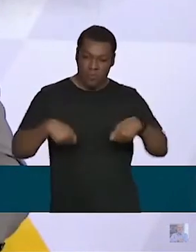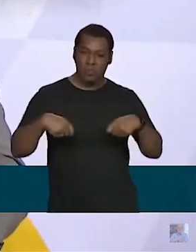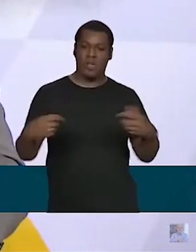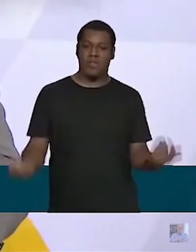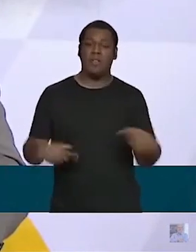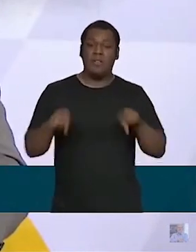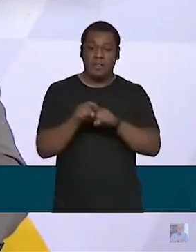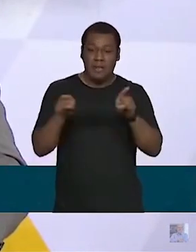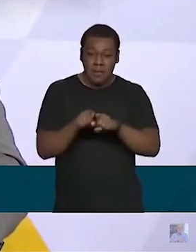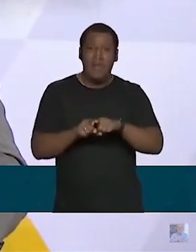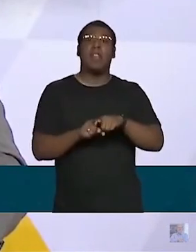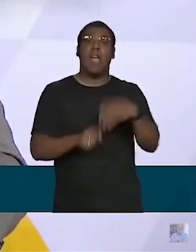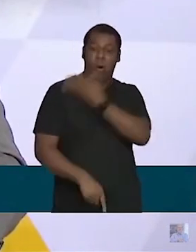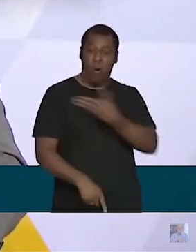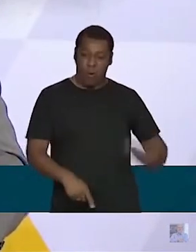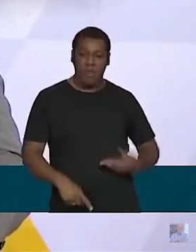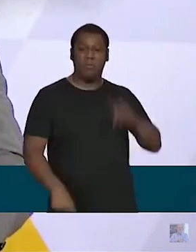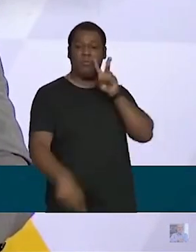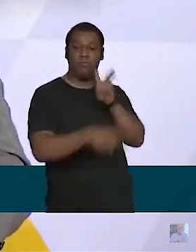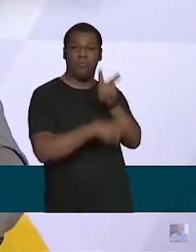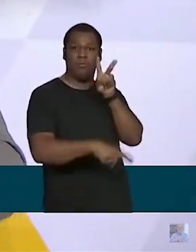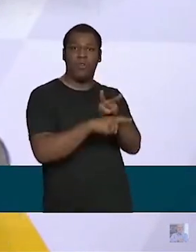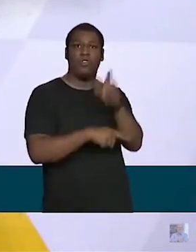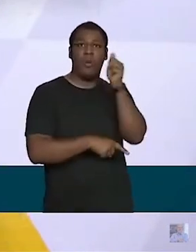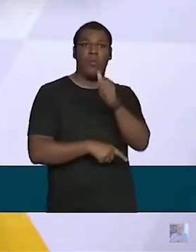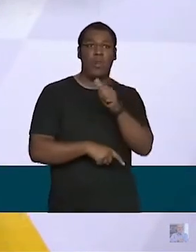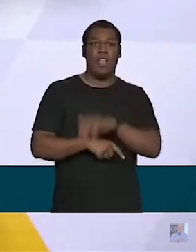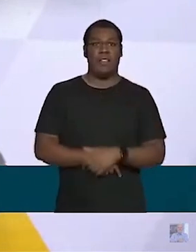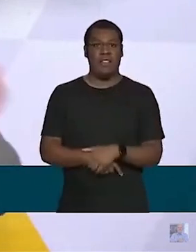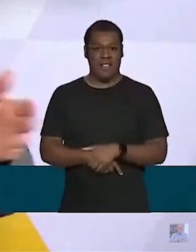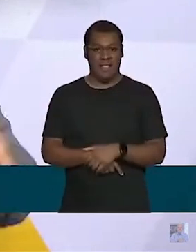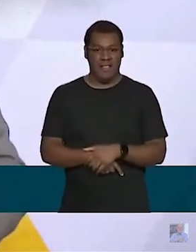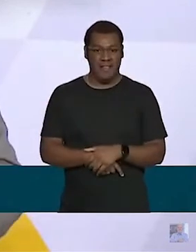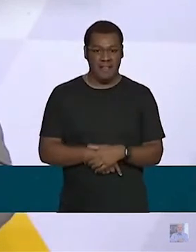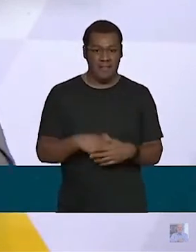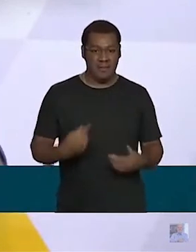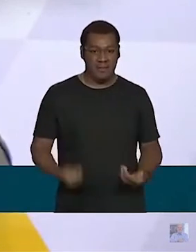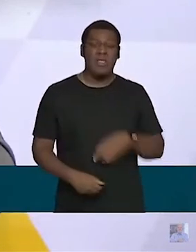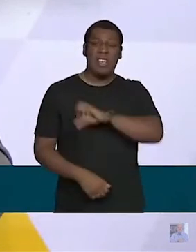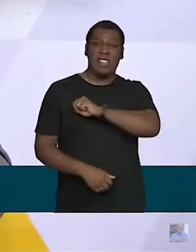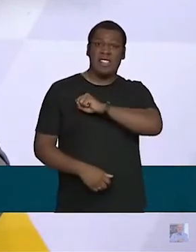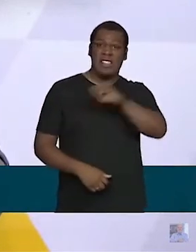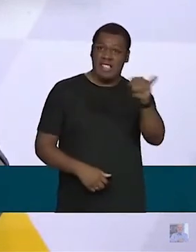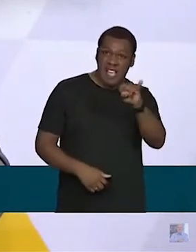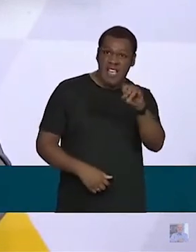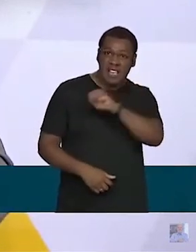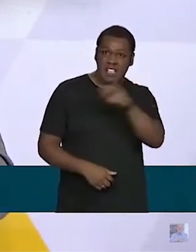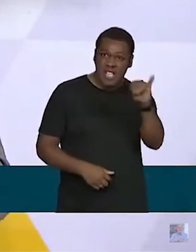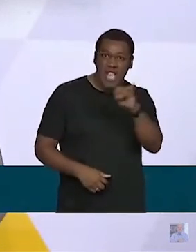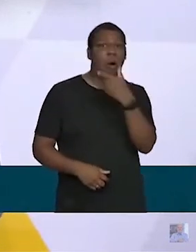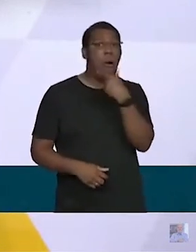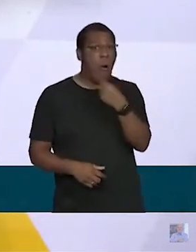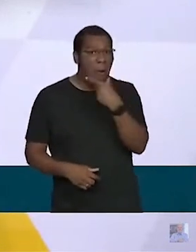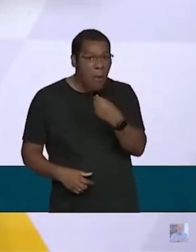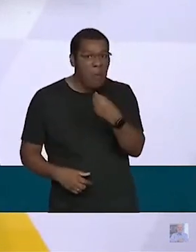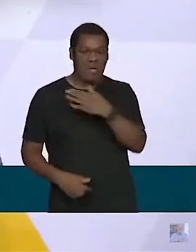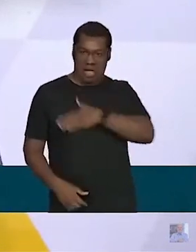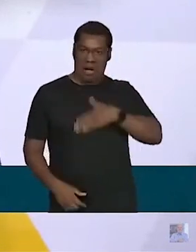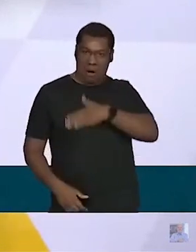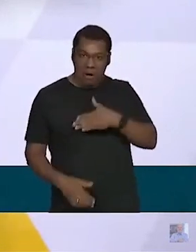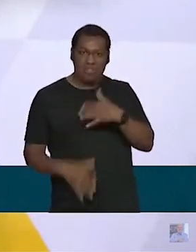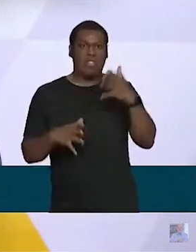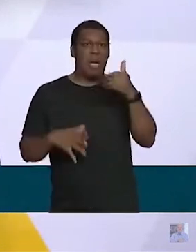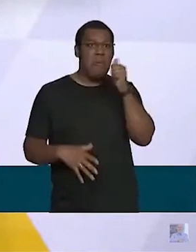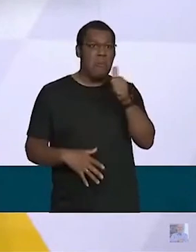de proteger. Se o cidadão quiser bater numa mulher, que volte para a casa dele e faça o que ele quiser. Mas a mulher